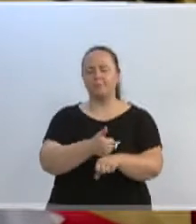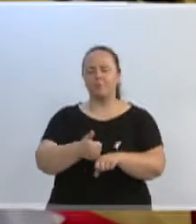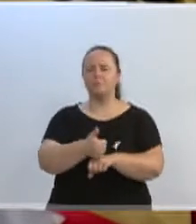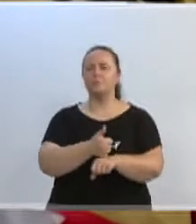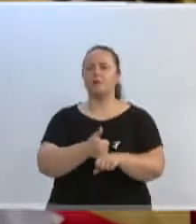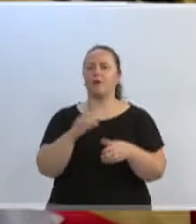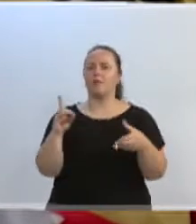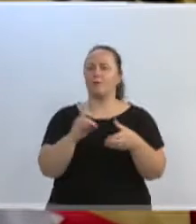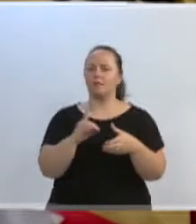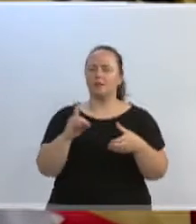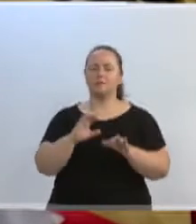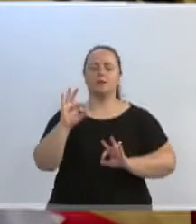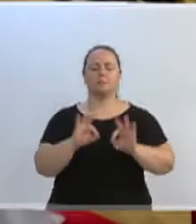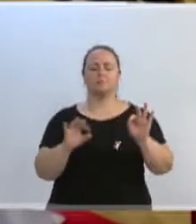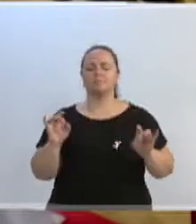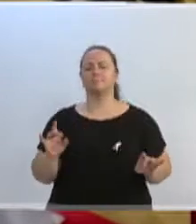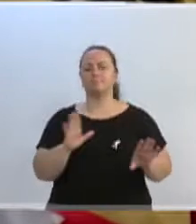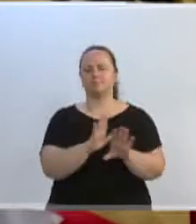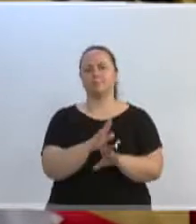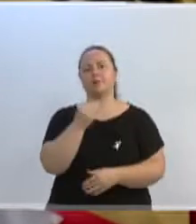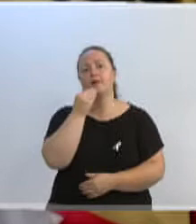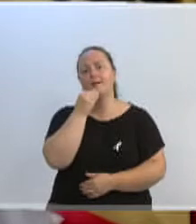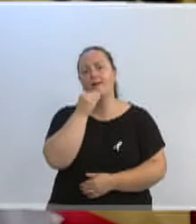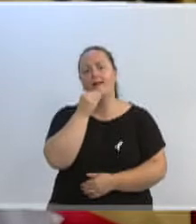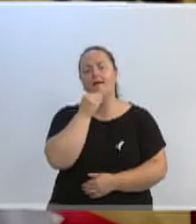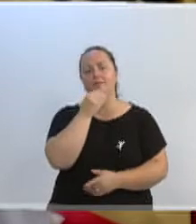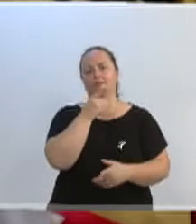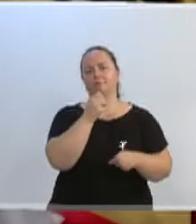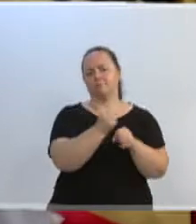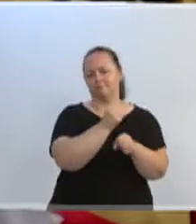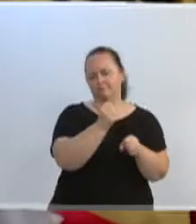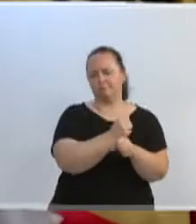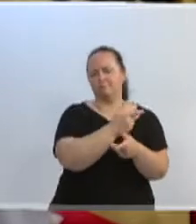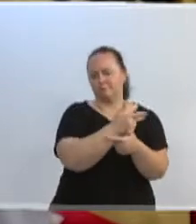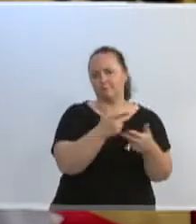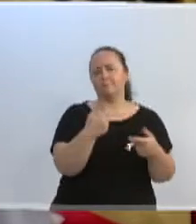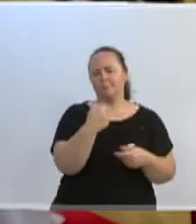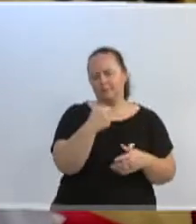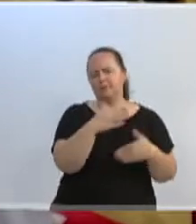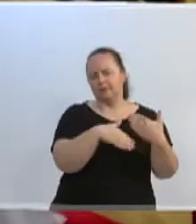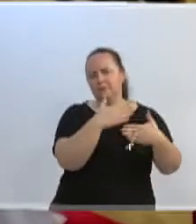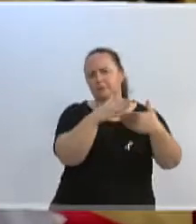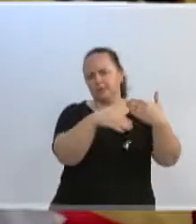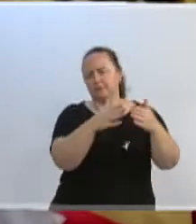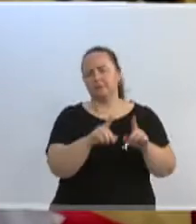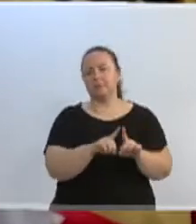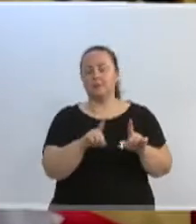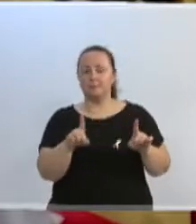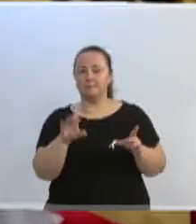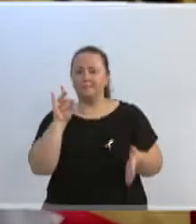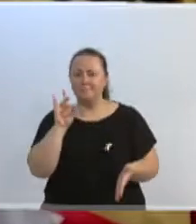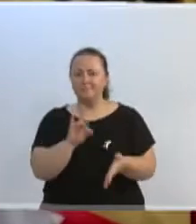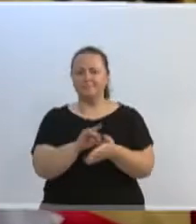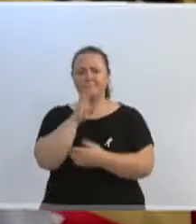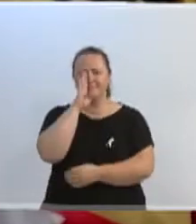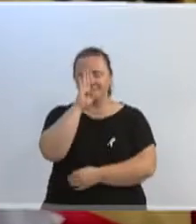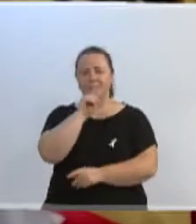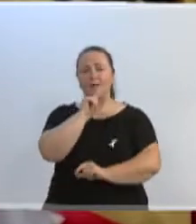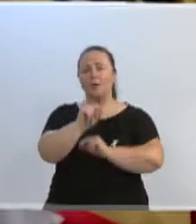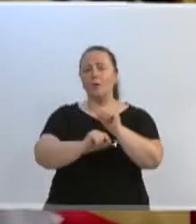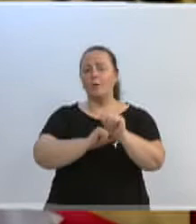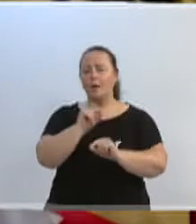atender. Óbvio, nós temos que avançar muito na questão arquitetônica, como você mesmo mencionou, Maria Helena, mas aqui é principalmente os